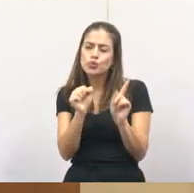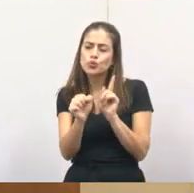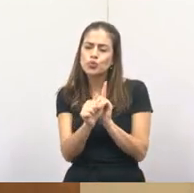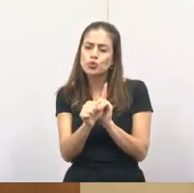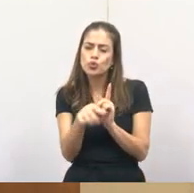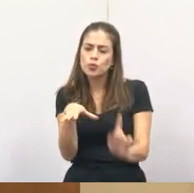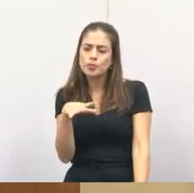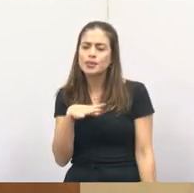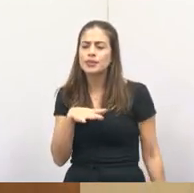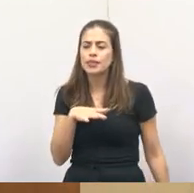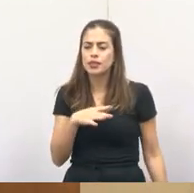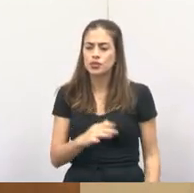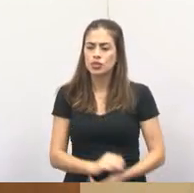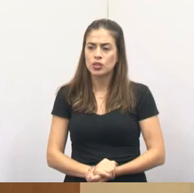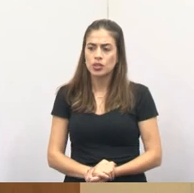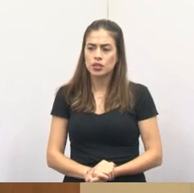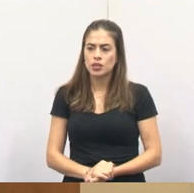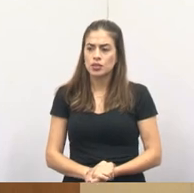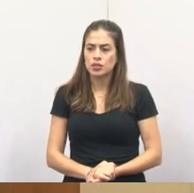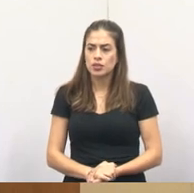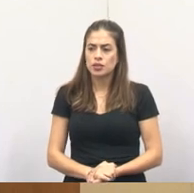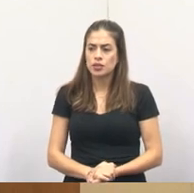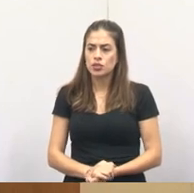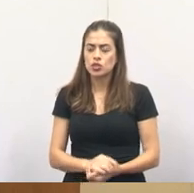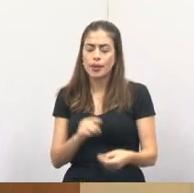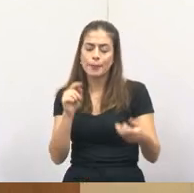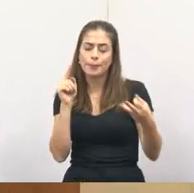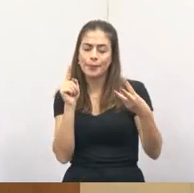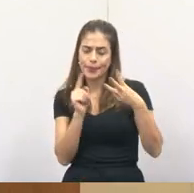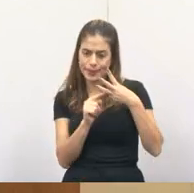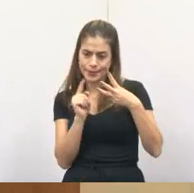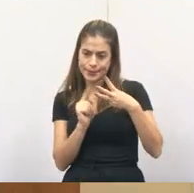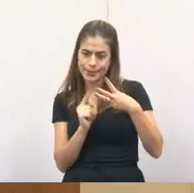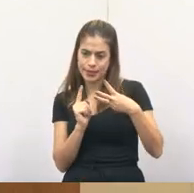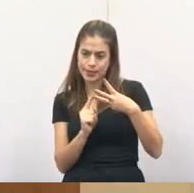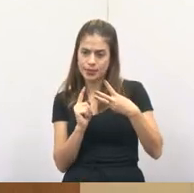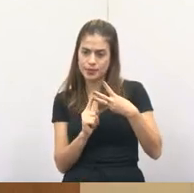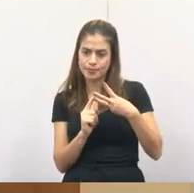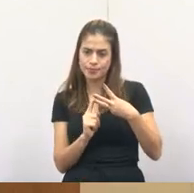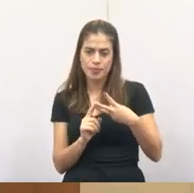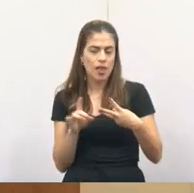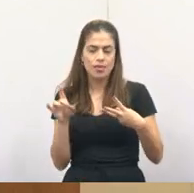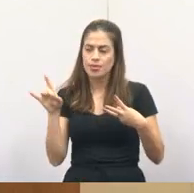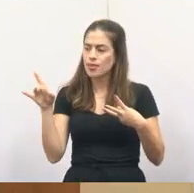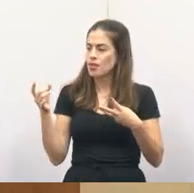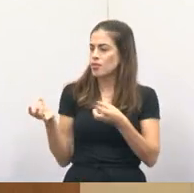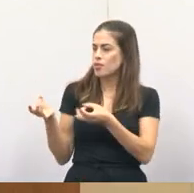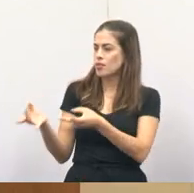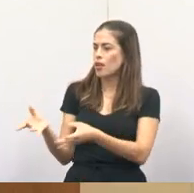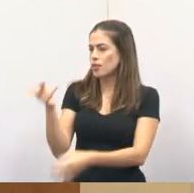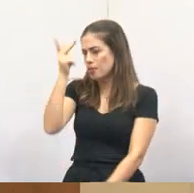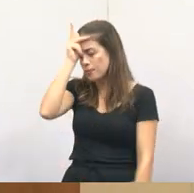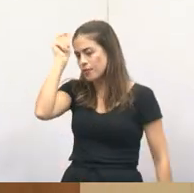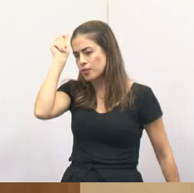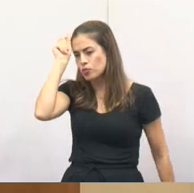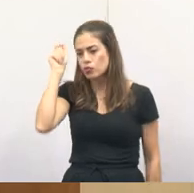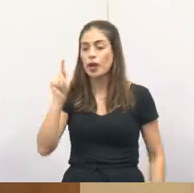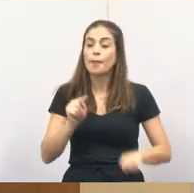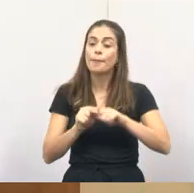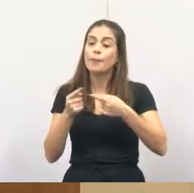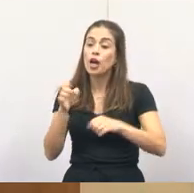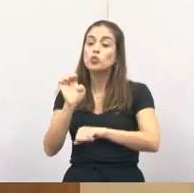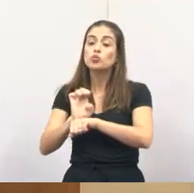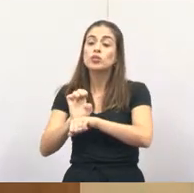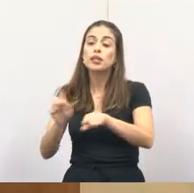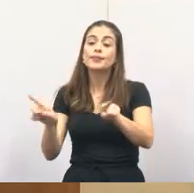município e tem uma última obra e essa aí não se pode jogar somente na conta da prefeitura mas na conta do Estado